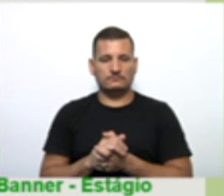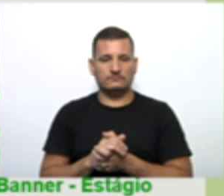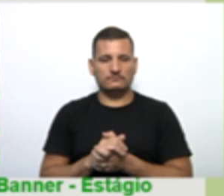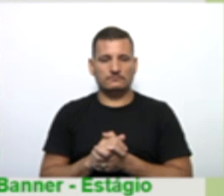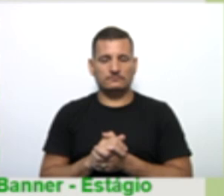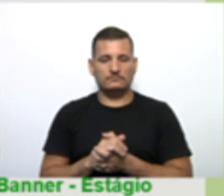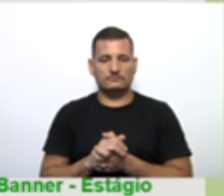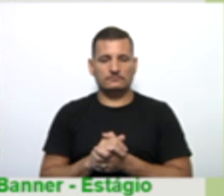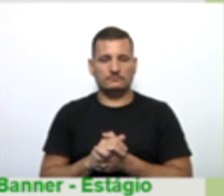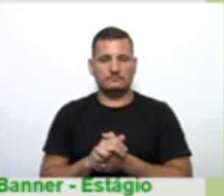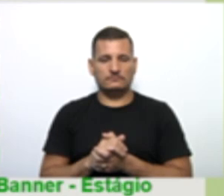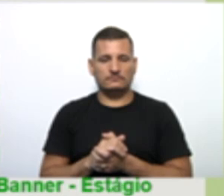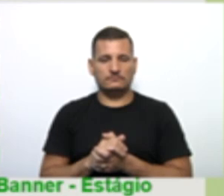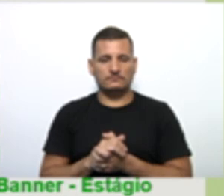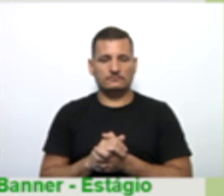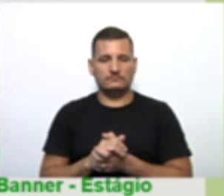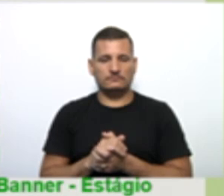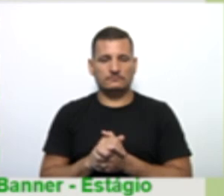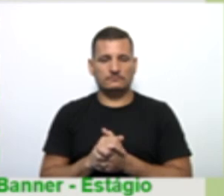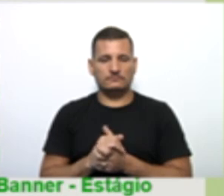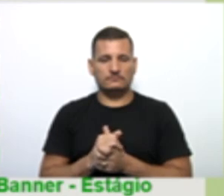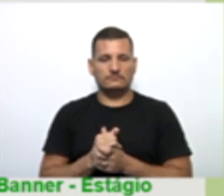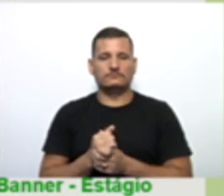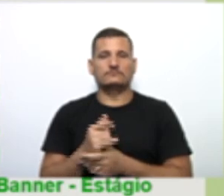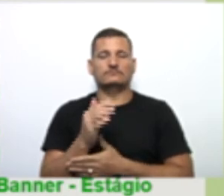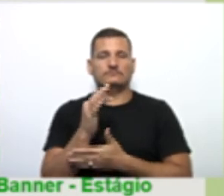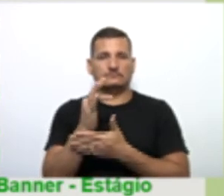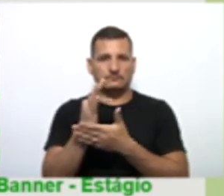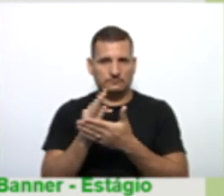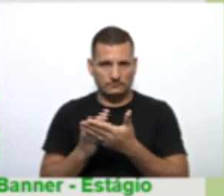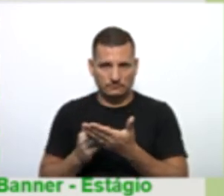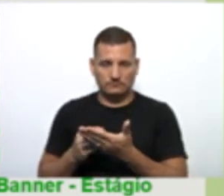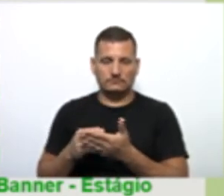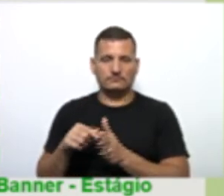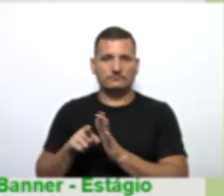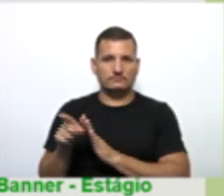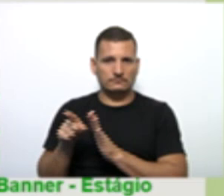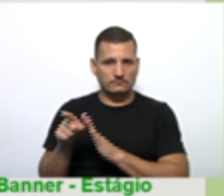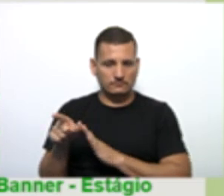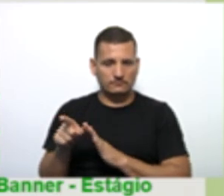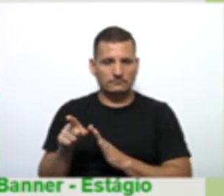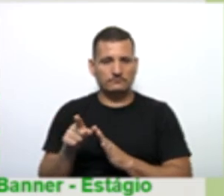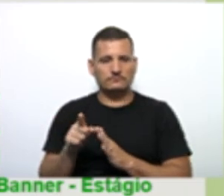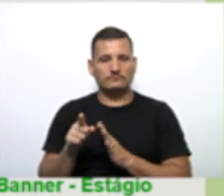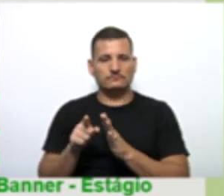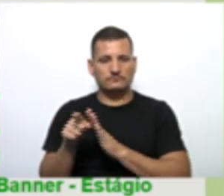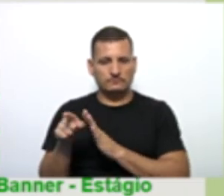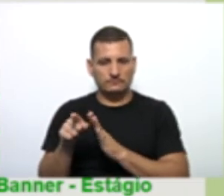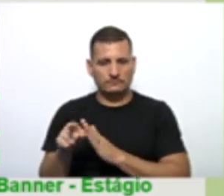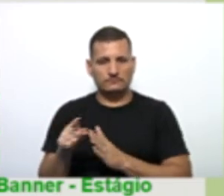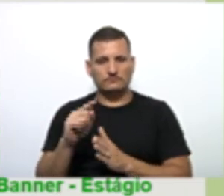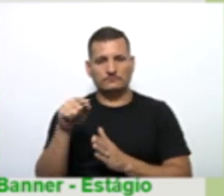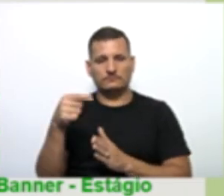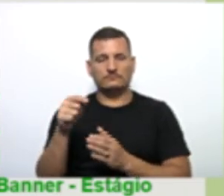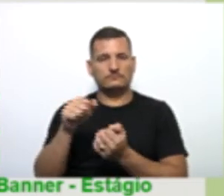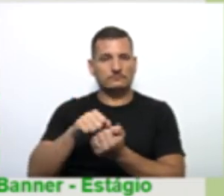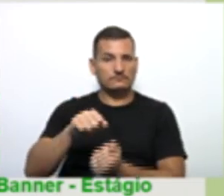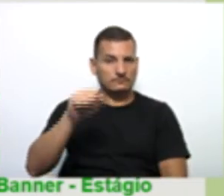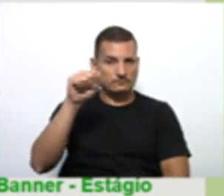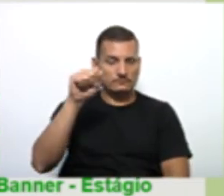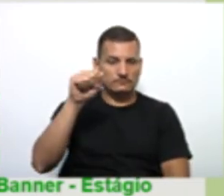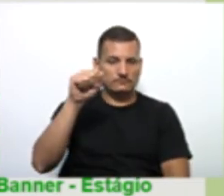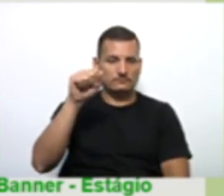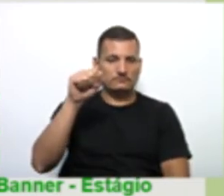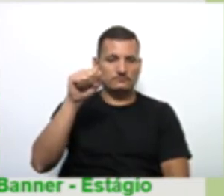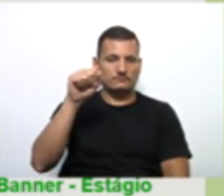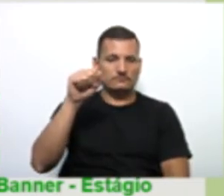o trabalho. Aplicar o formulário de pesquisa e elaborar um banner a partir do resultado da pesquisa